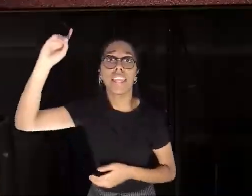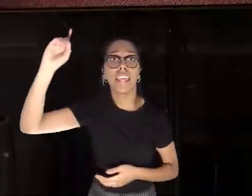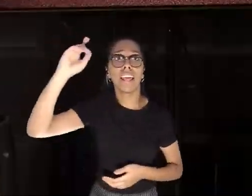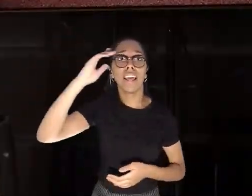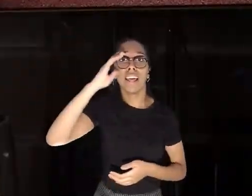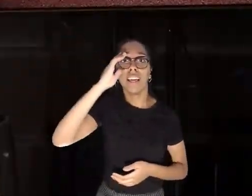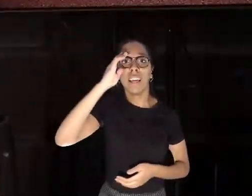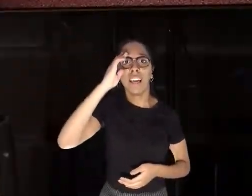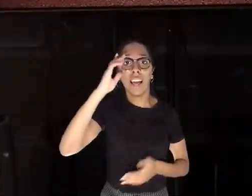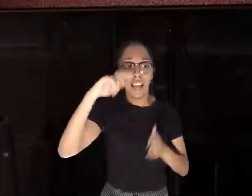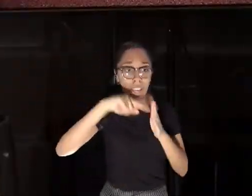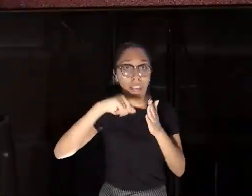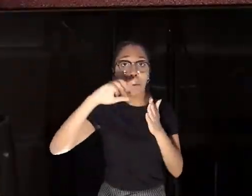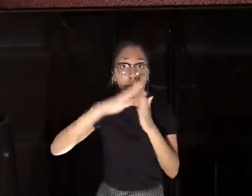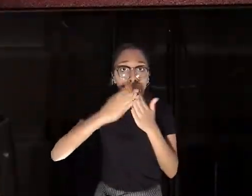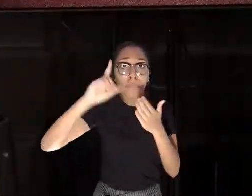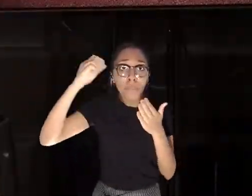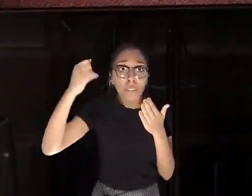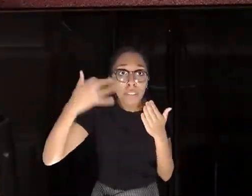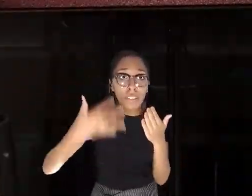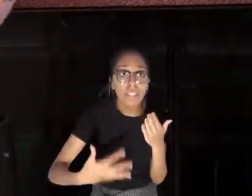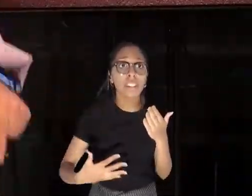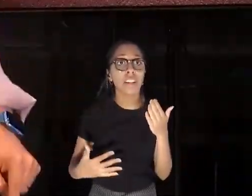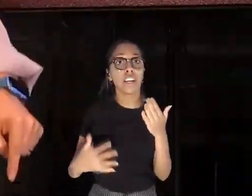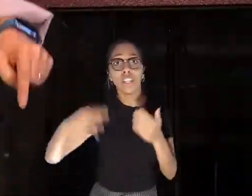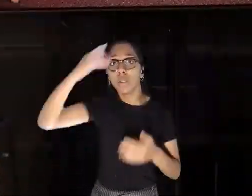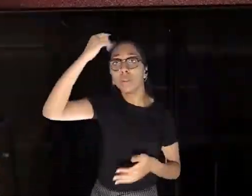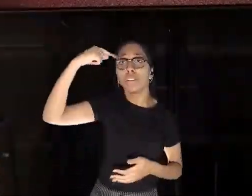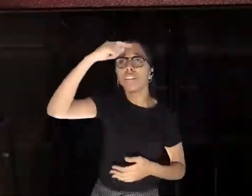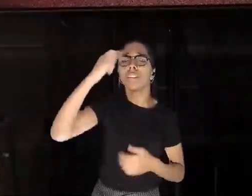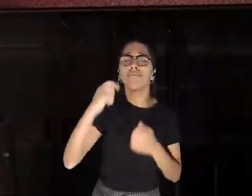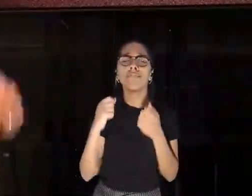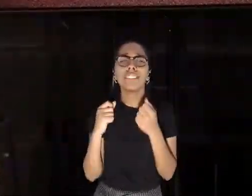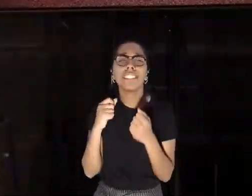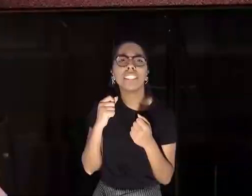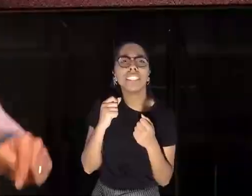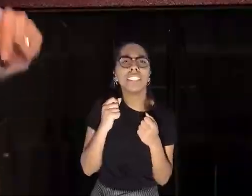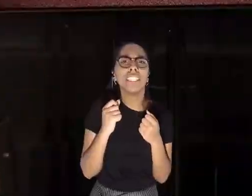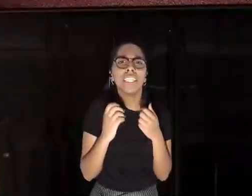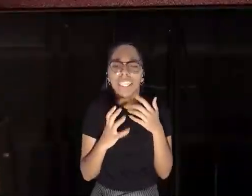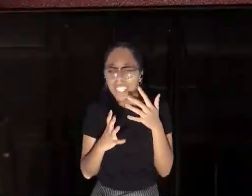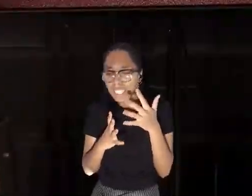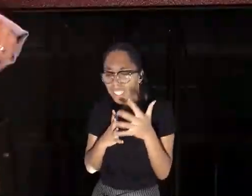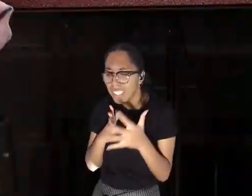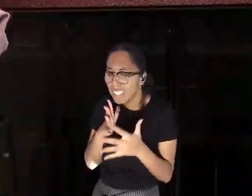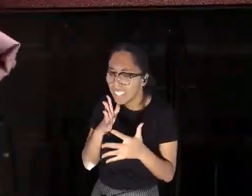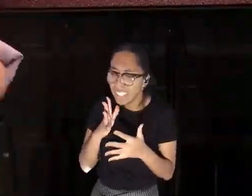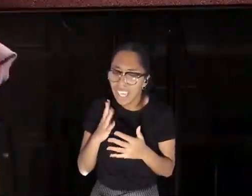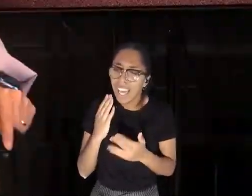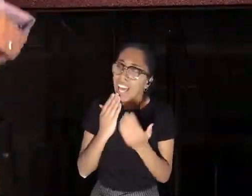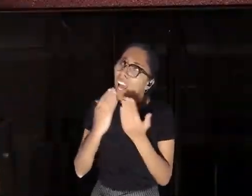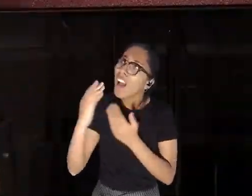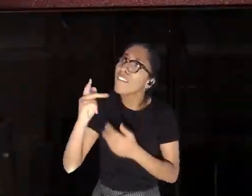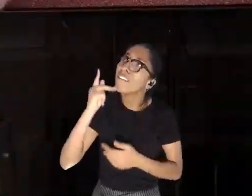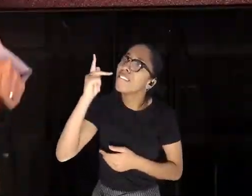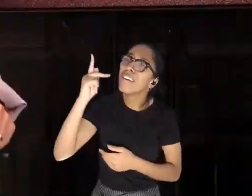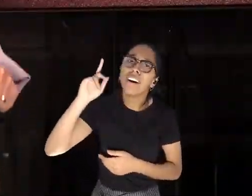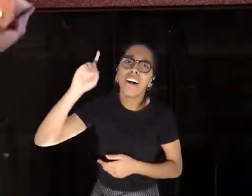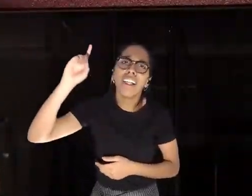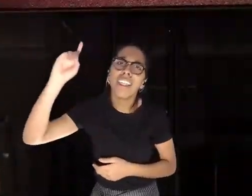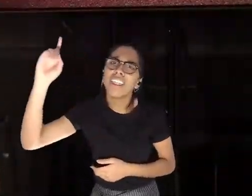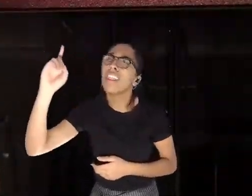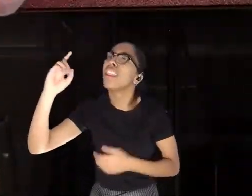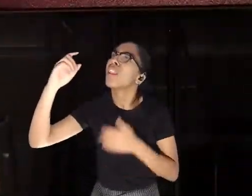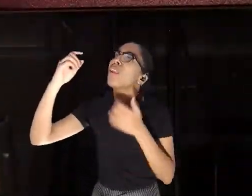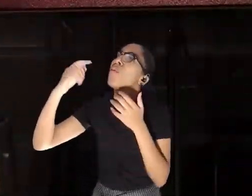você, diz a minha Bíblia. Ele geme intensamente, agonicamente, eficazmente, para que você se